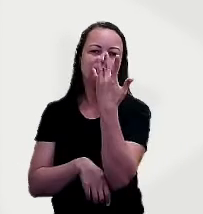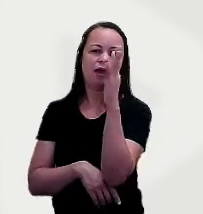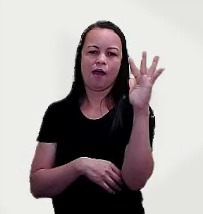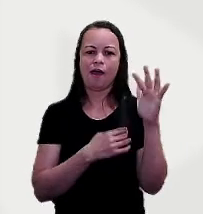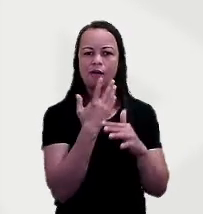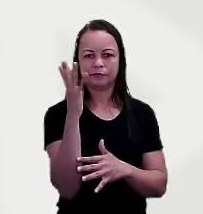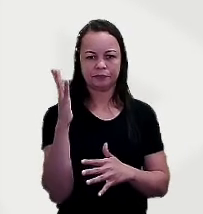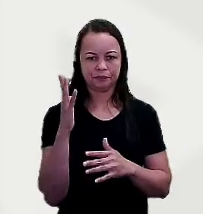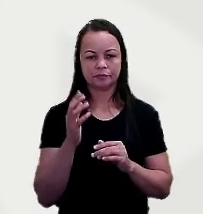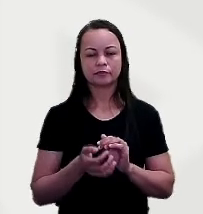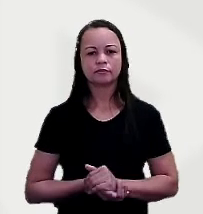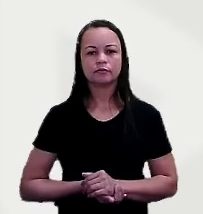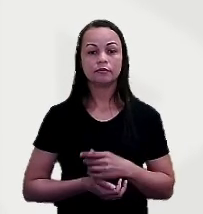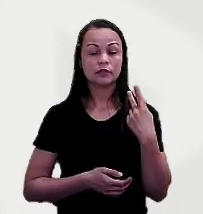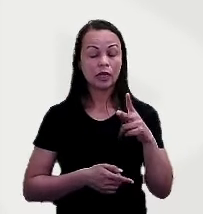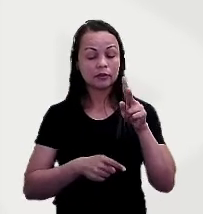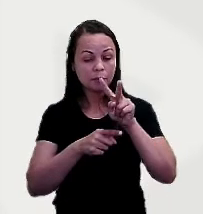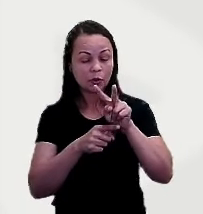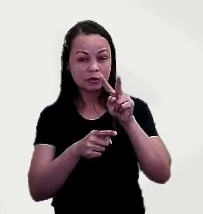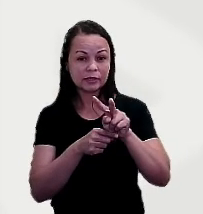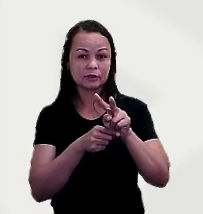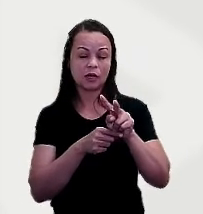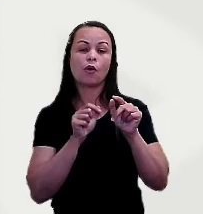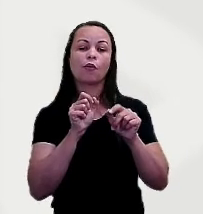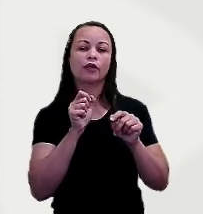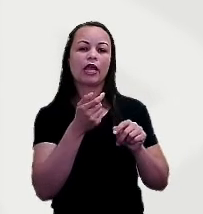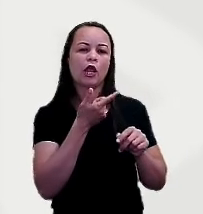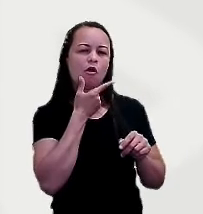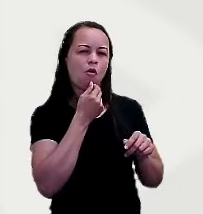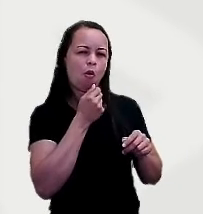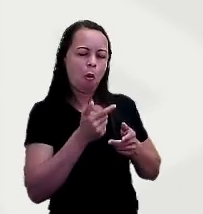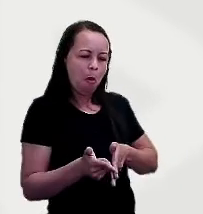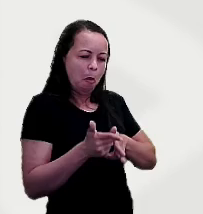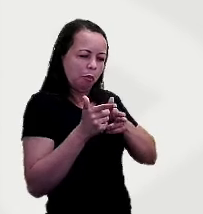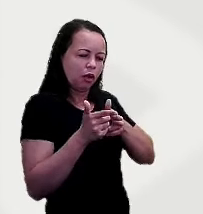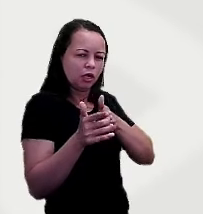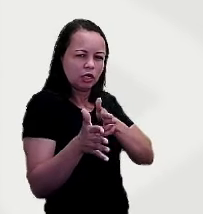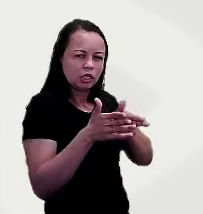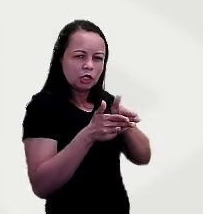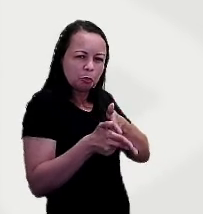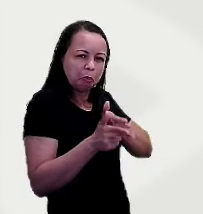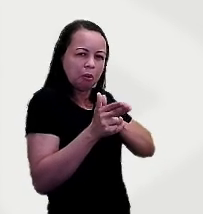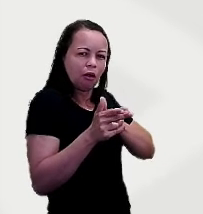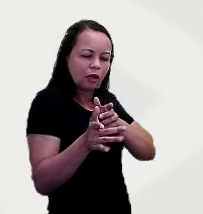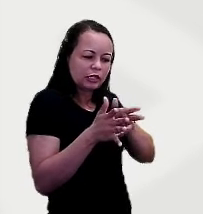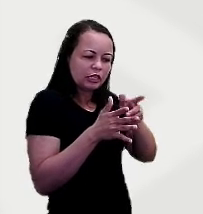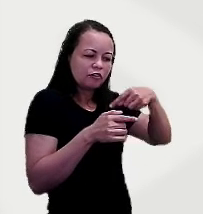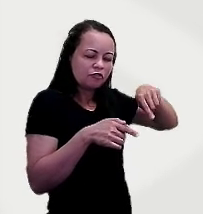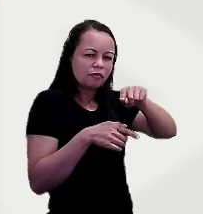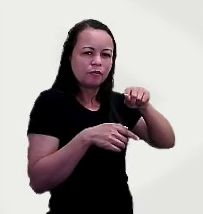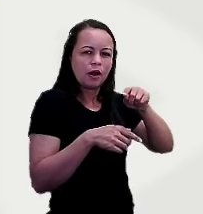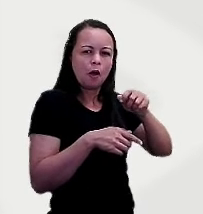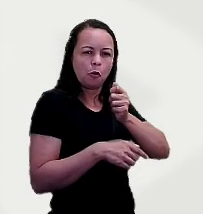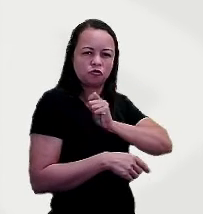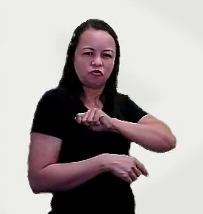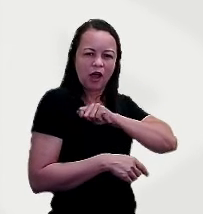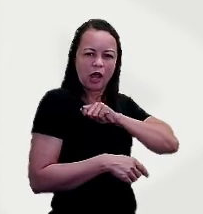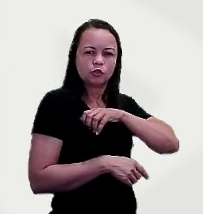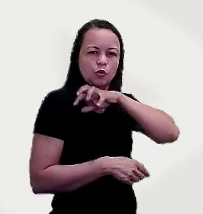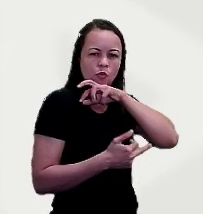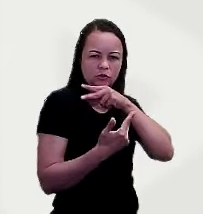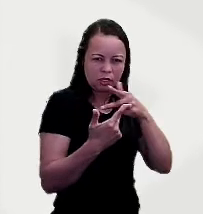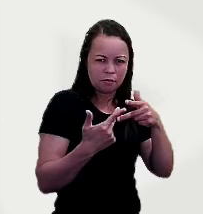essa proteção é de caçadores, de pessoas que fazem maldade, tanto com as árvores, as plantas, como também com os